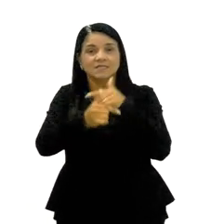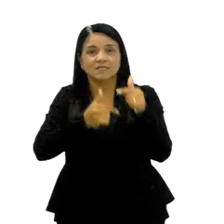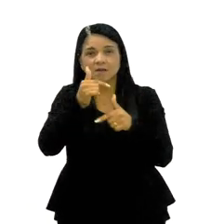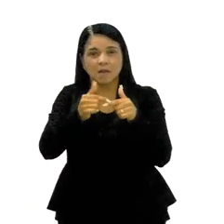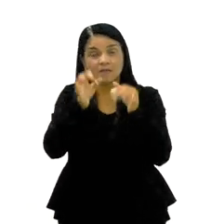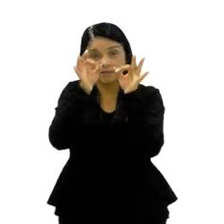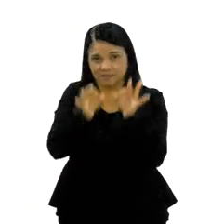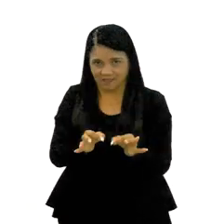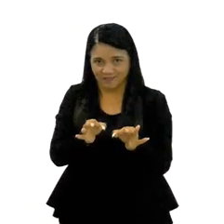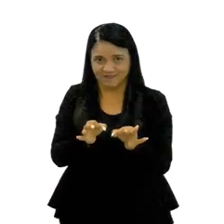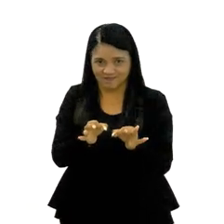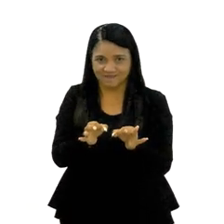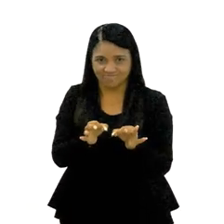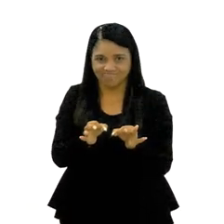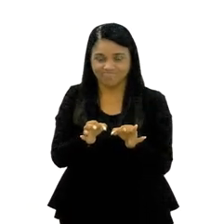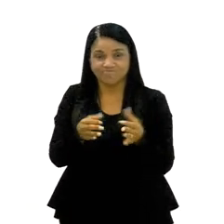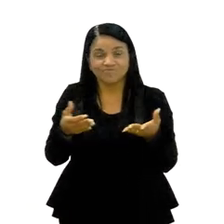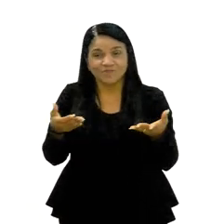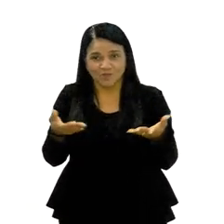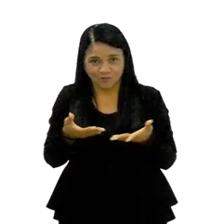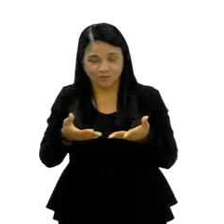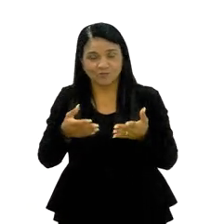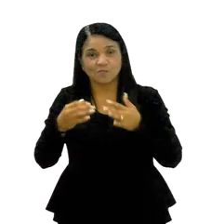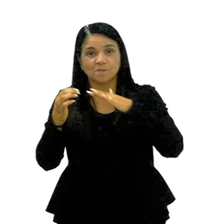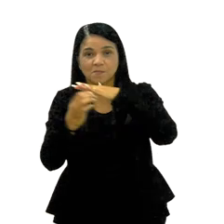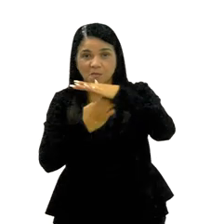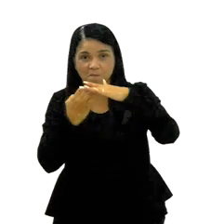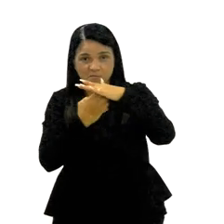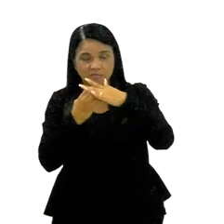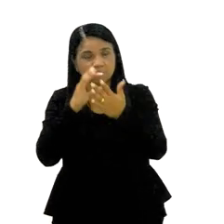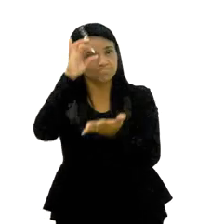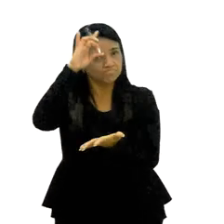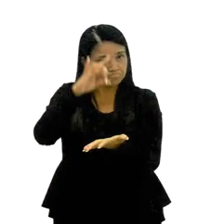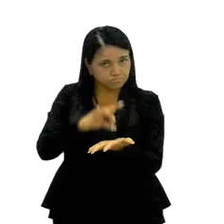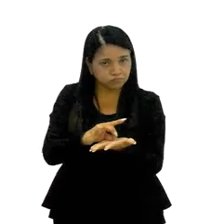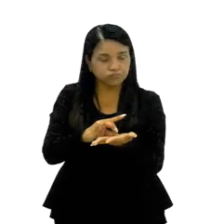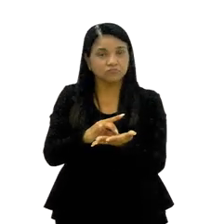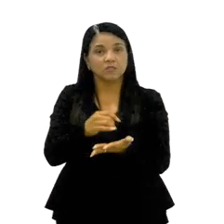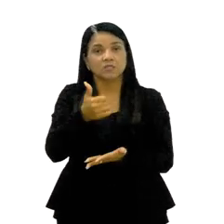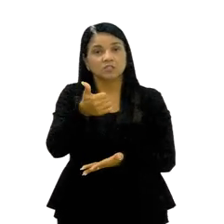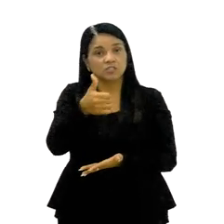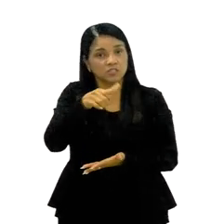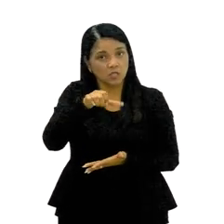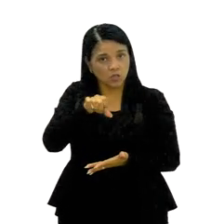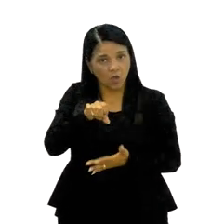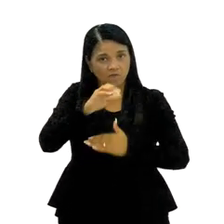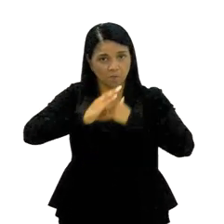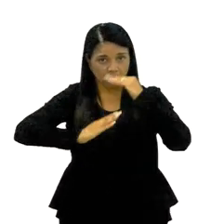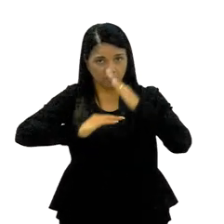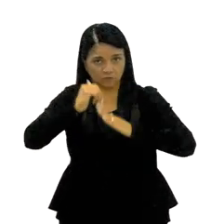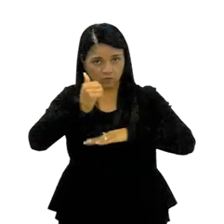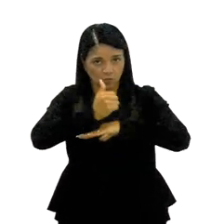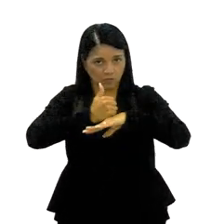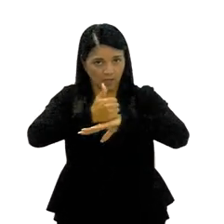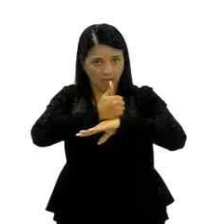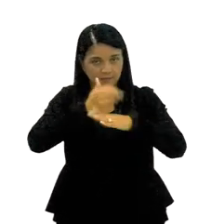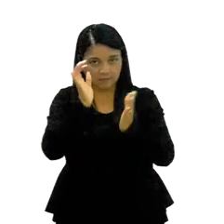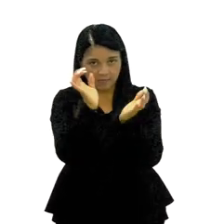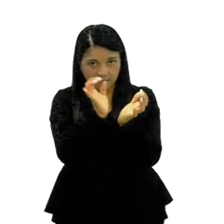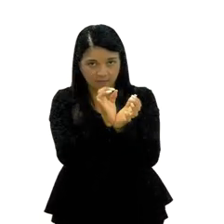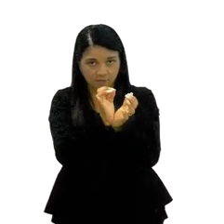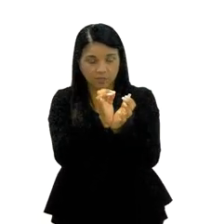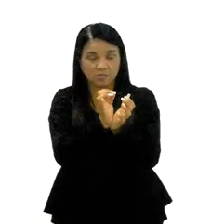era trabalhar corretamente. Então, eu tenho hoje uma empresa sólida, com 19 profissionais